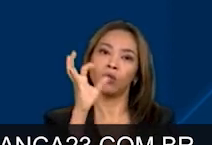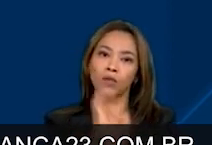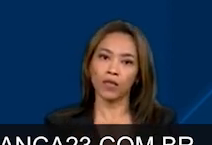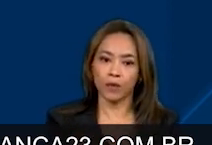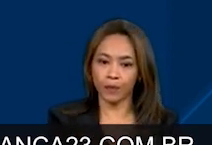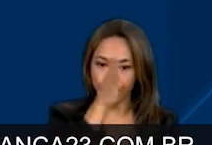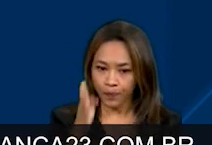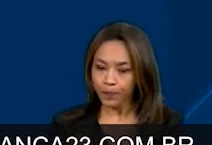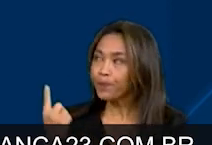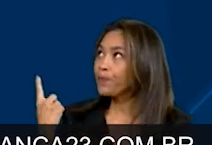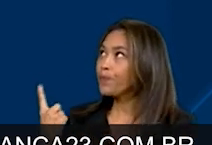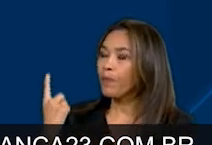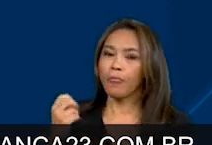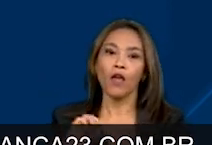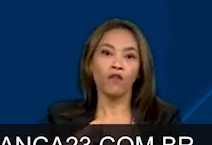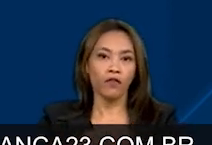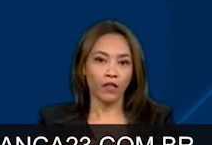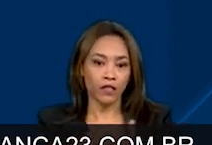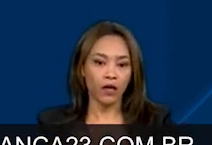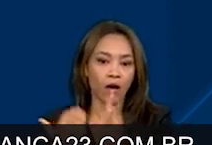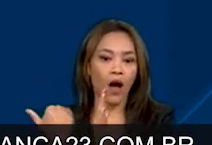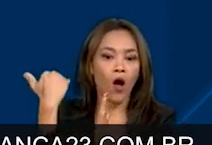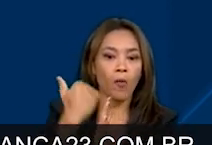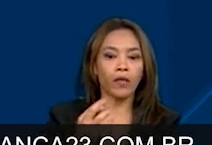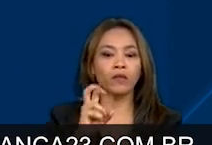14,14%, o feijão, com aumento de